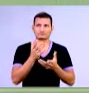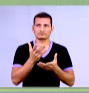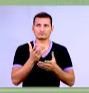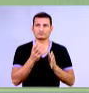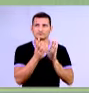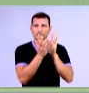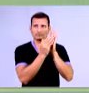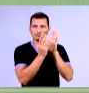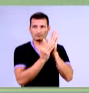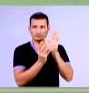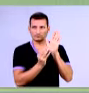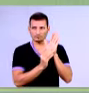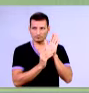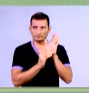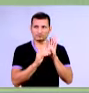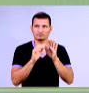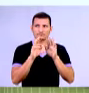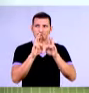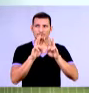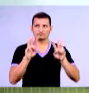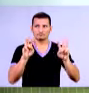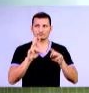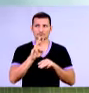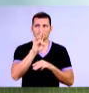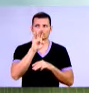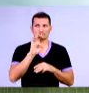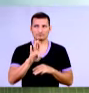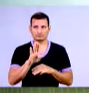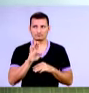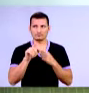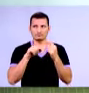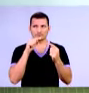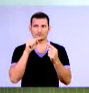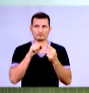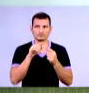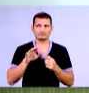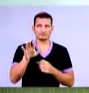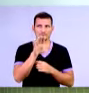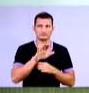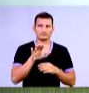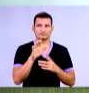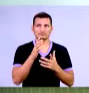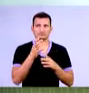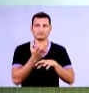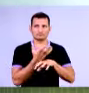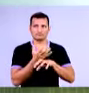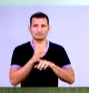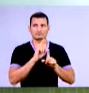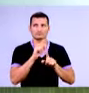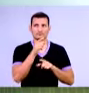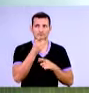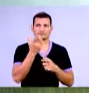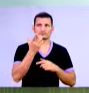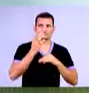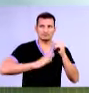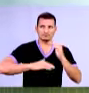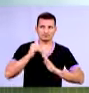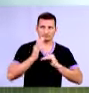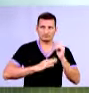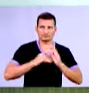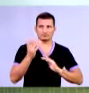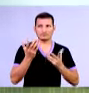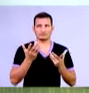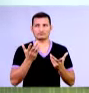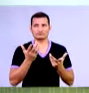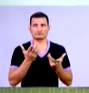web. Então, o objetivo geral da disciplina não é que você seja um profissional